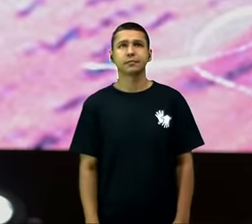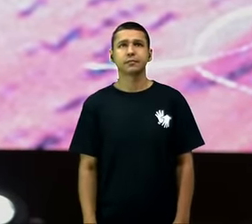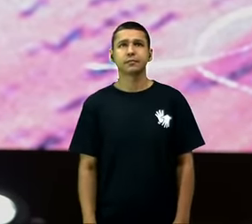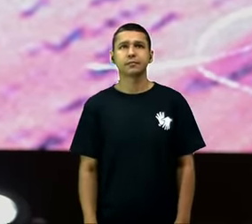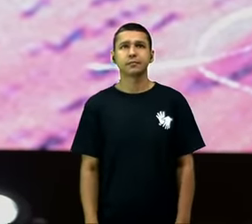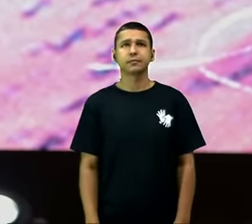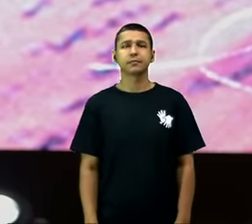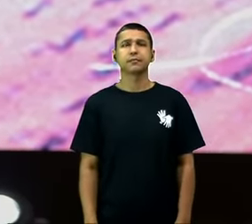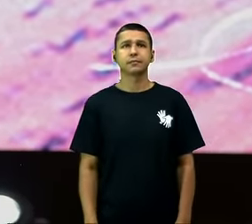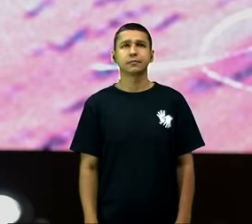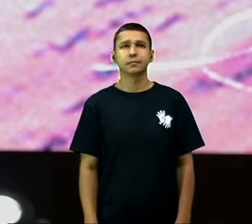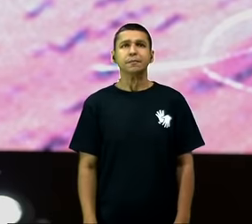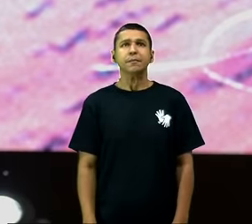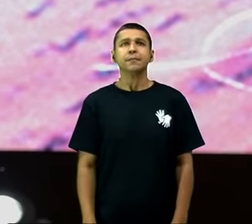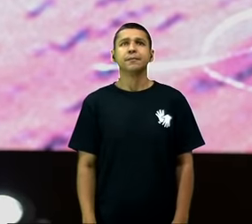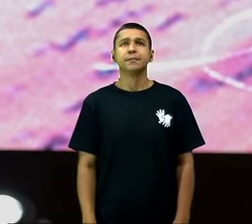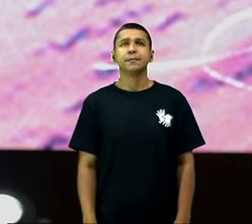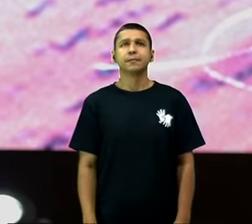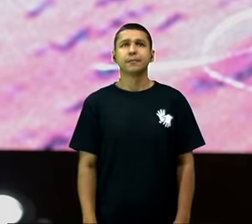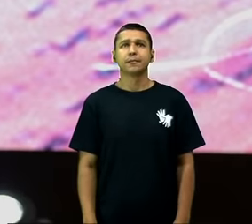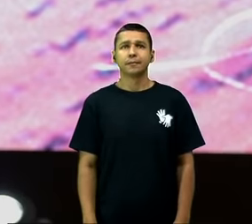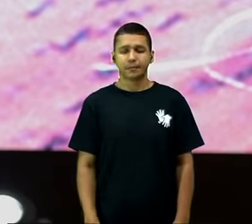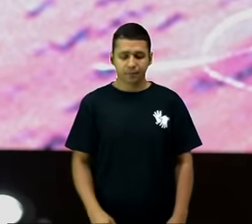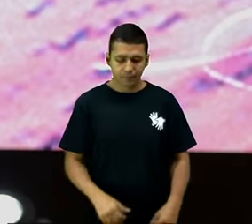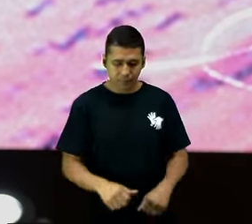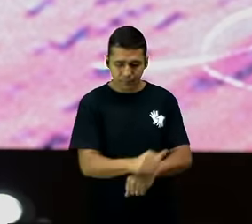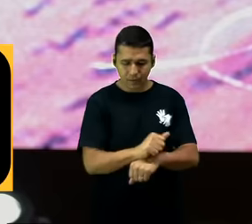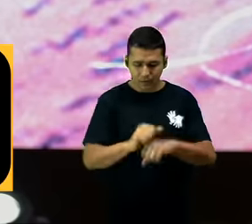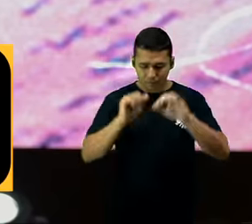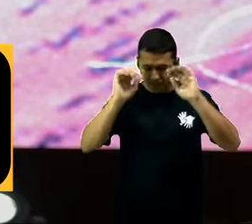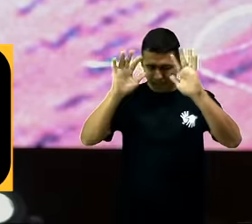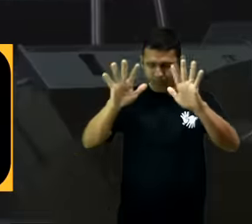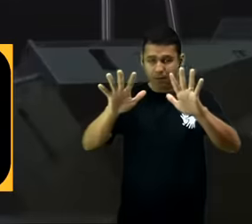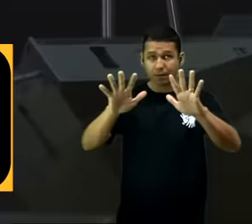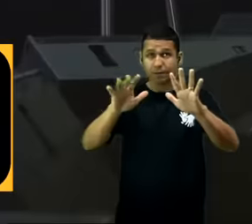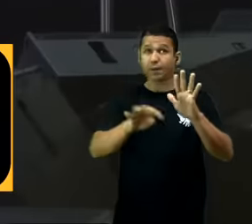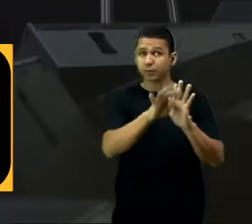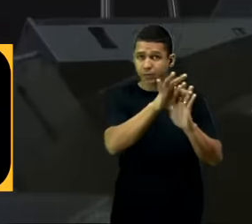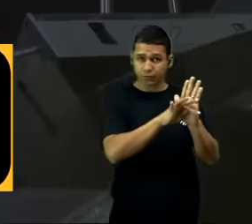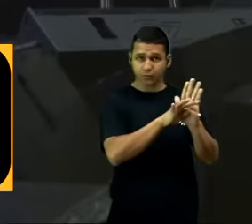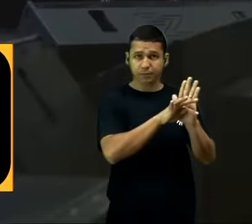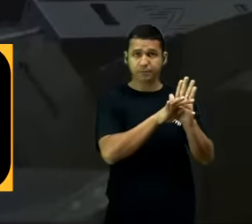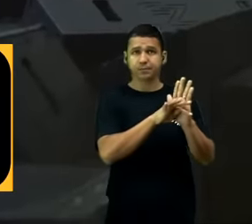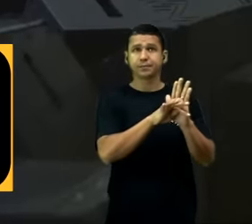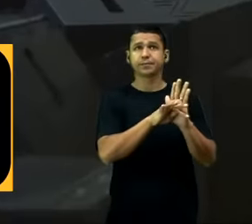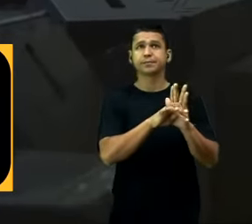Abraão ergueu os olhos. Olha o que acontece agora. Abraão estendeu a mão, diz o texto.